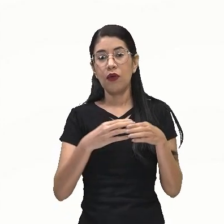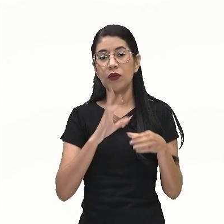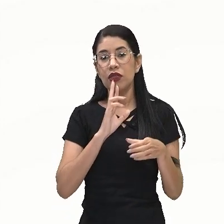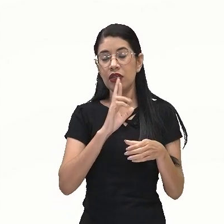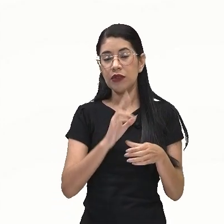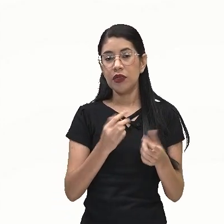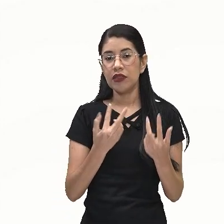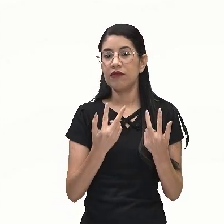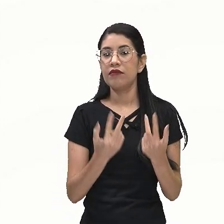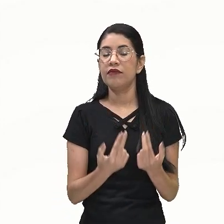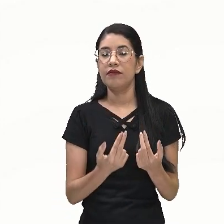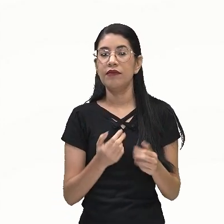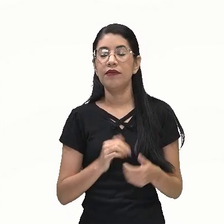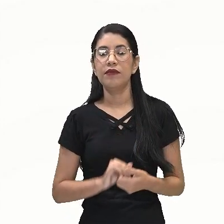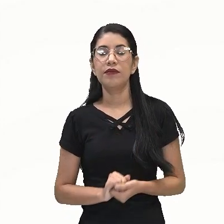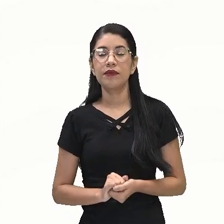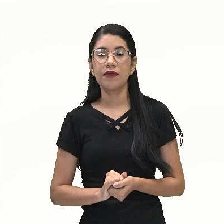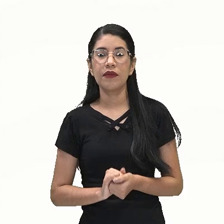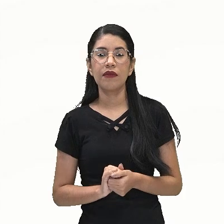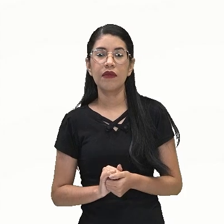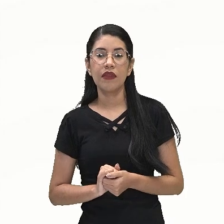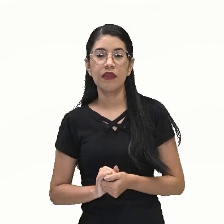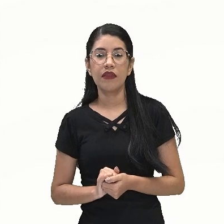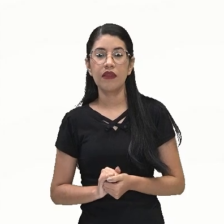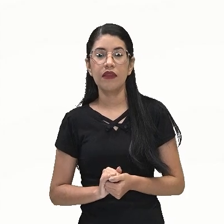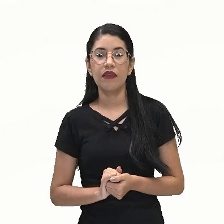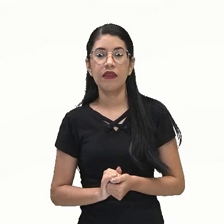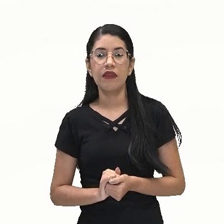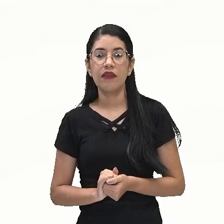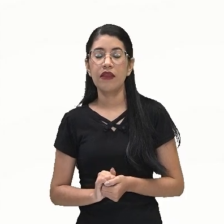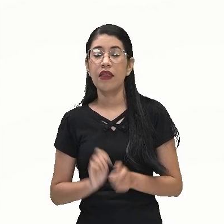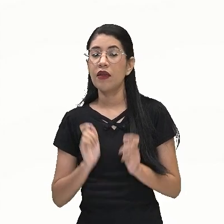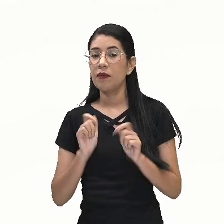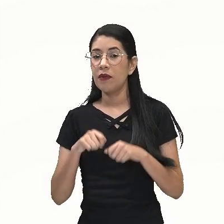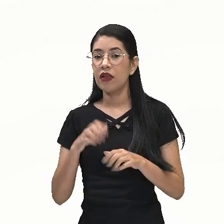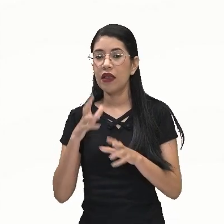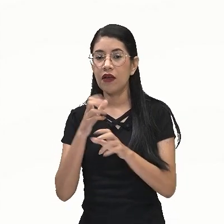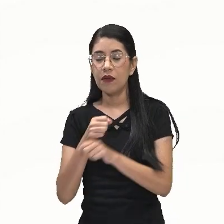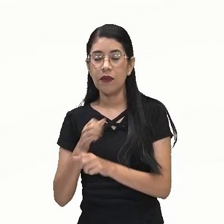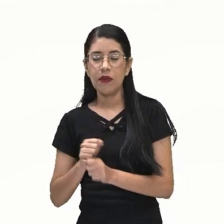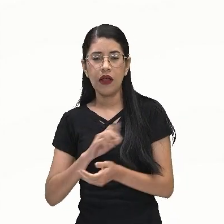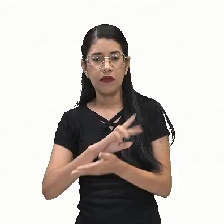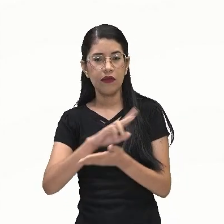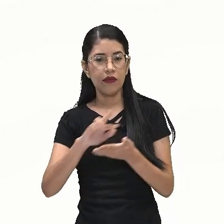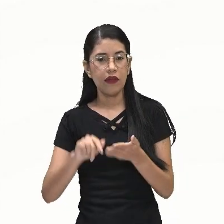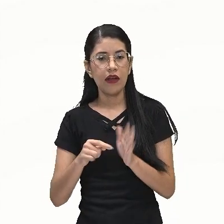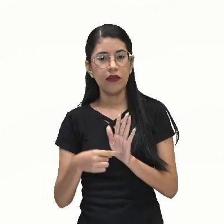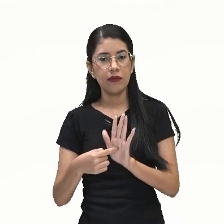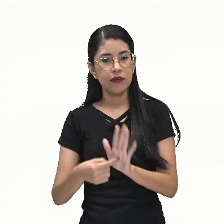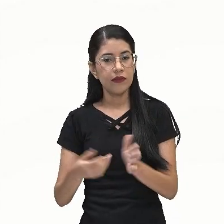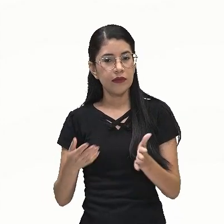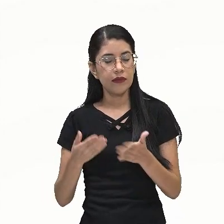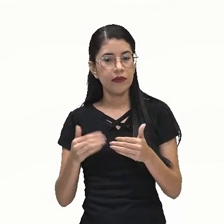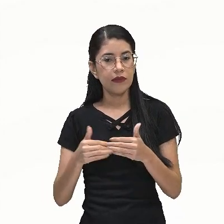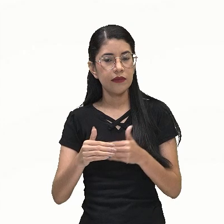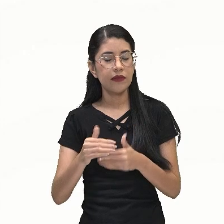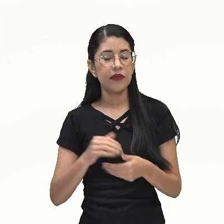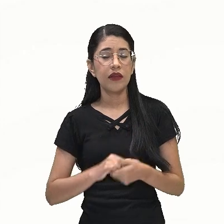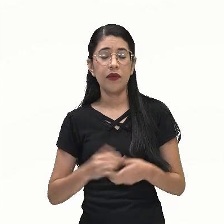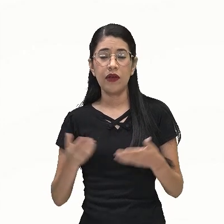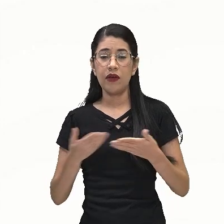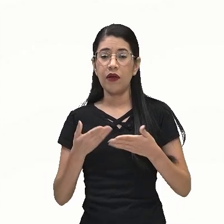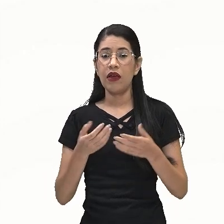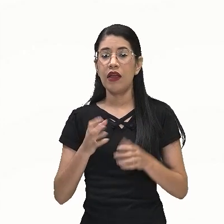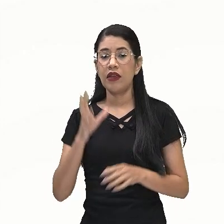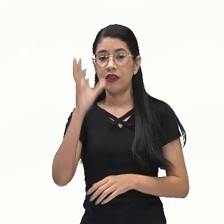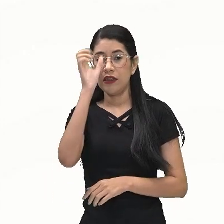solução. Para isso, podem ser realizadas algumas operações que indicaremos a seguir. Então, agora a gente vai aprender o